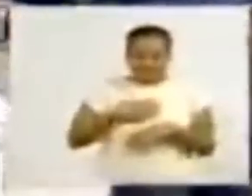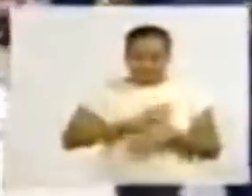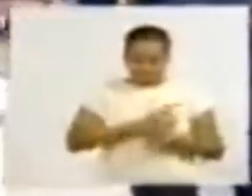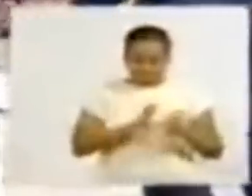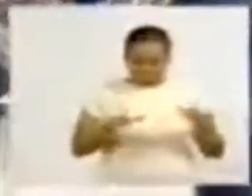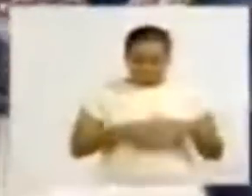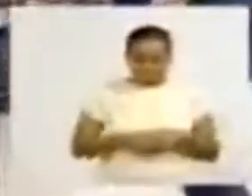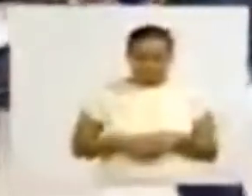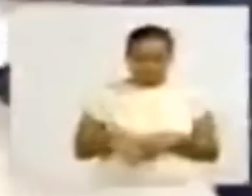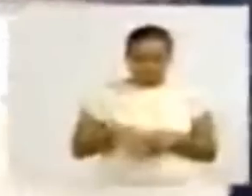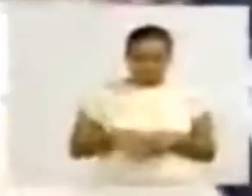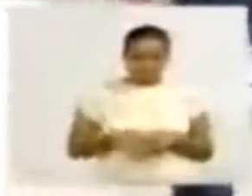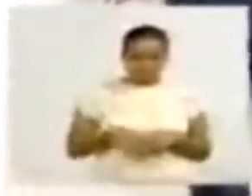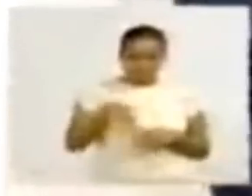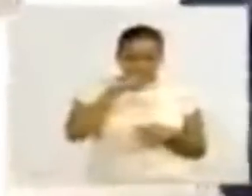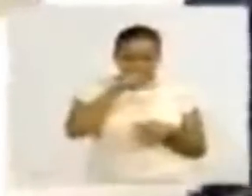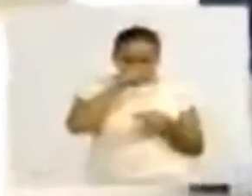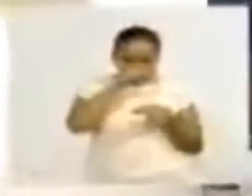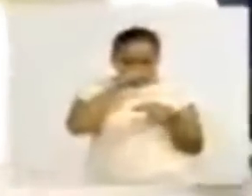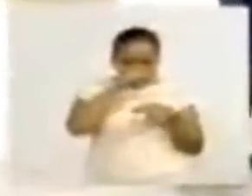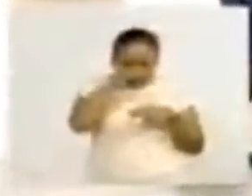ver. Esse que é todo assim, ó.